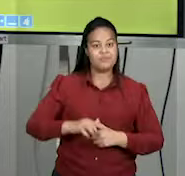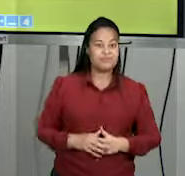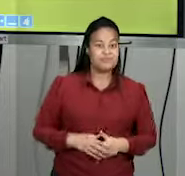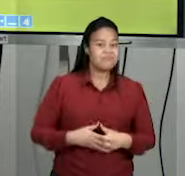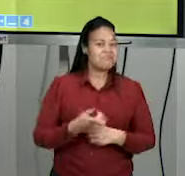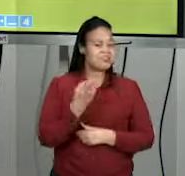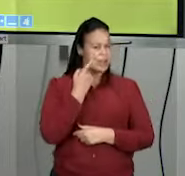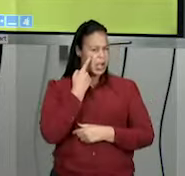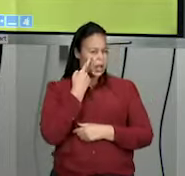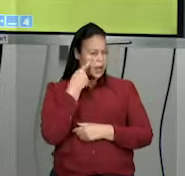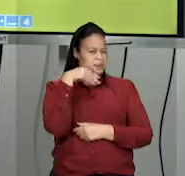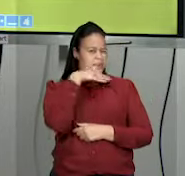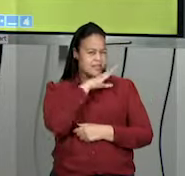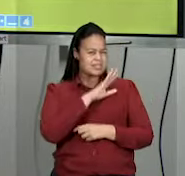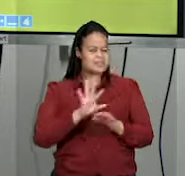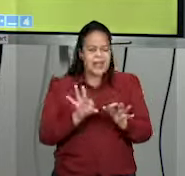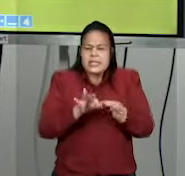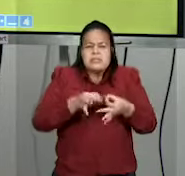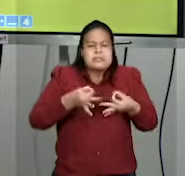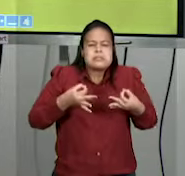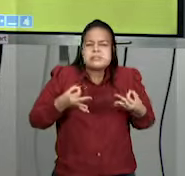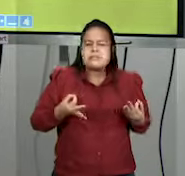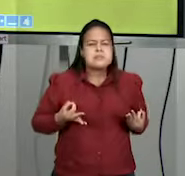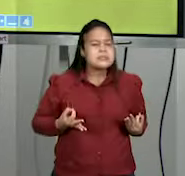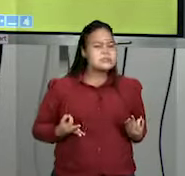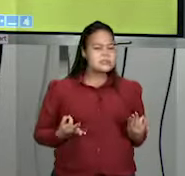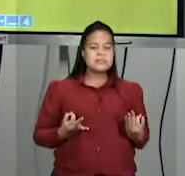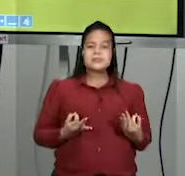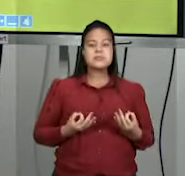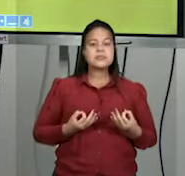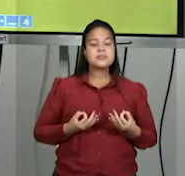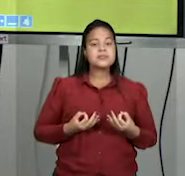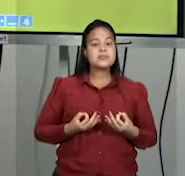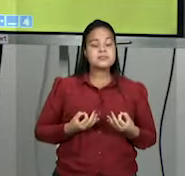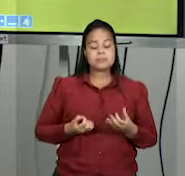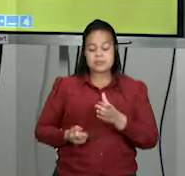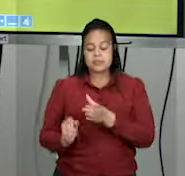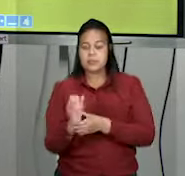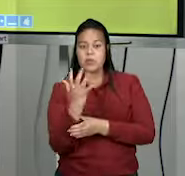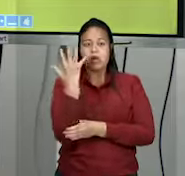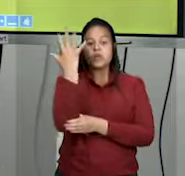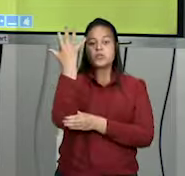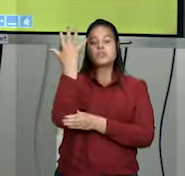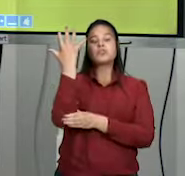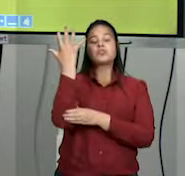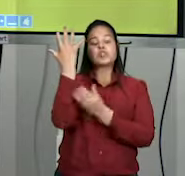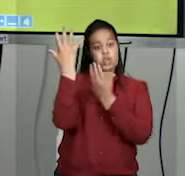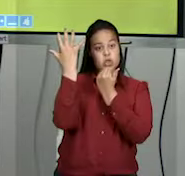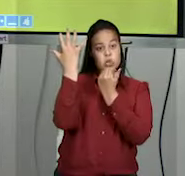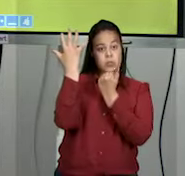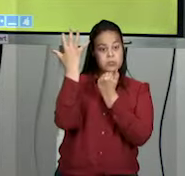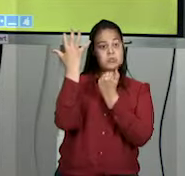só, seja nas coisas mais elementares, como a produção de alimento ou na